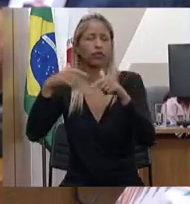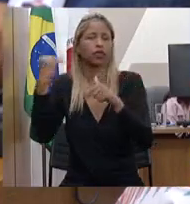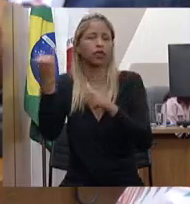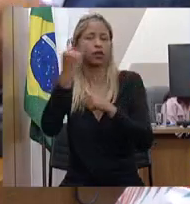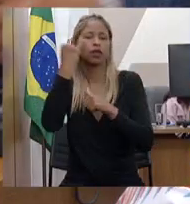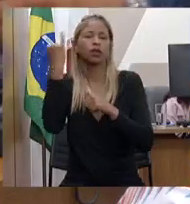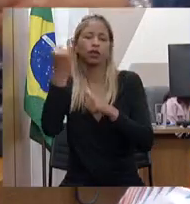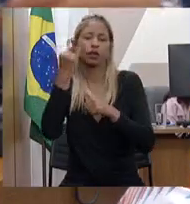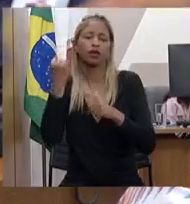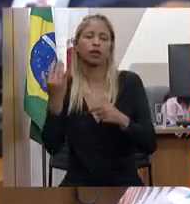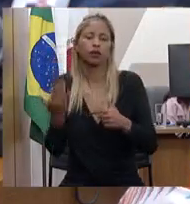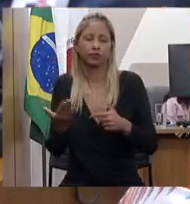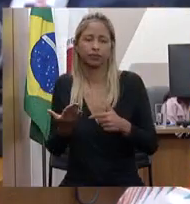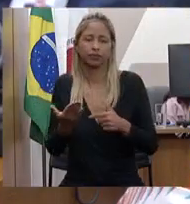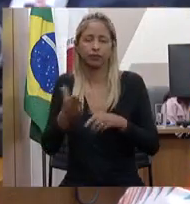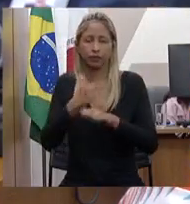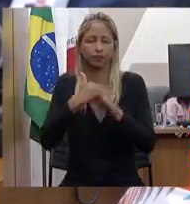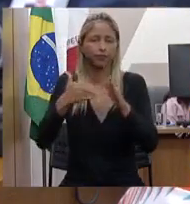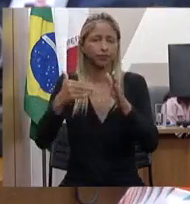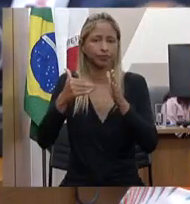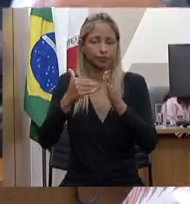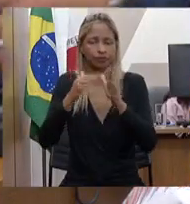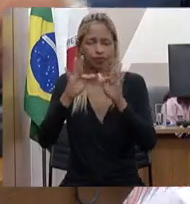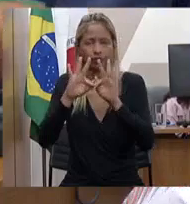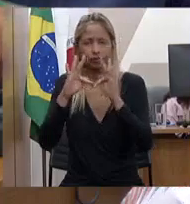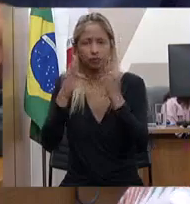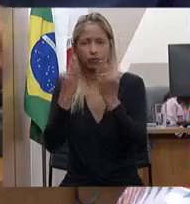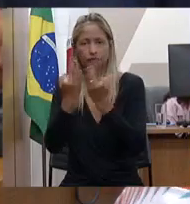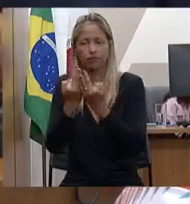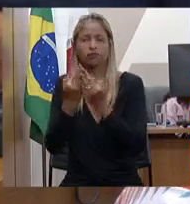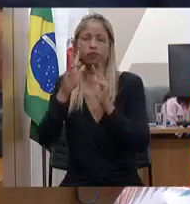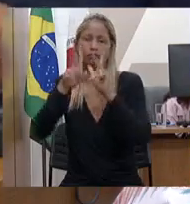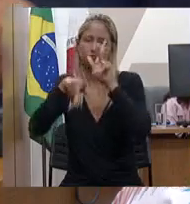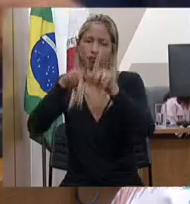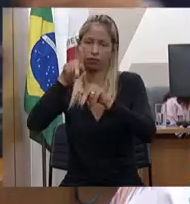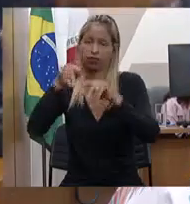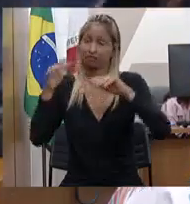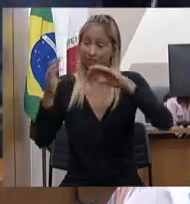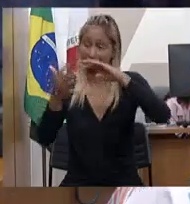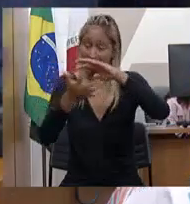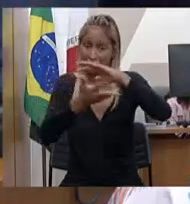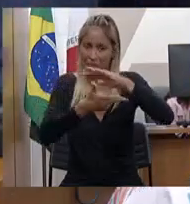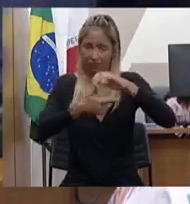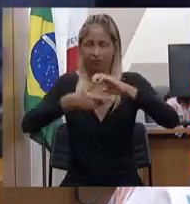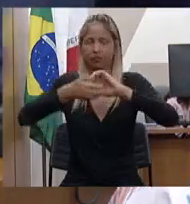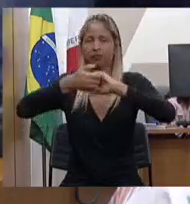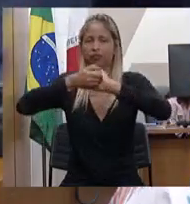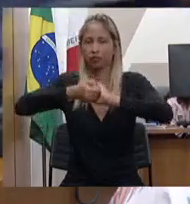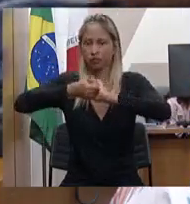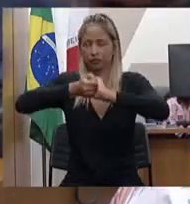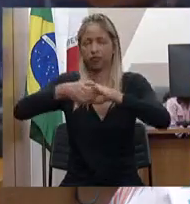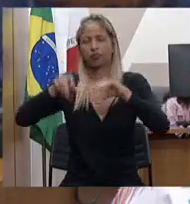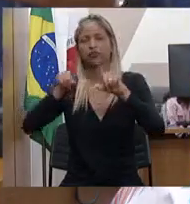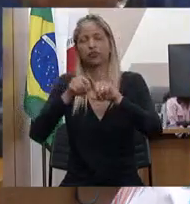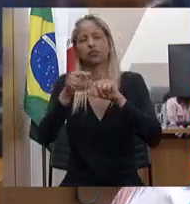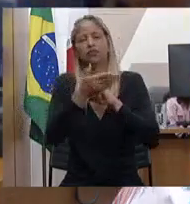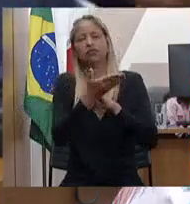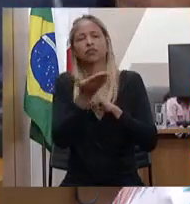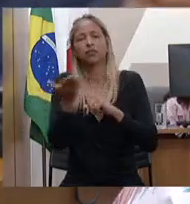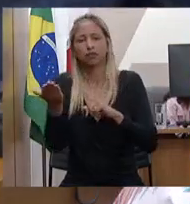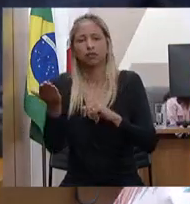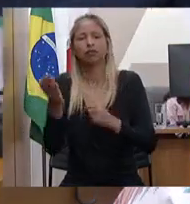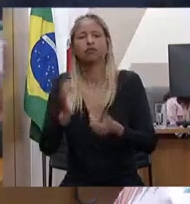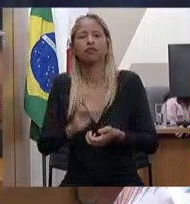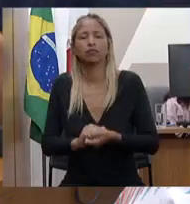importante para toda a família da humanidade né é cumprimento a todos vocês